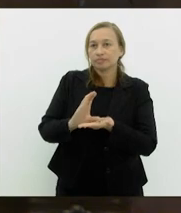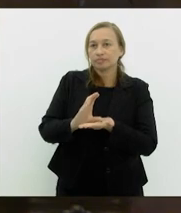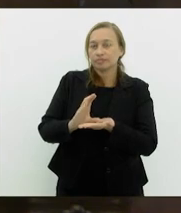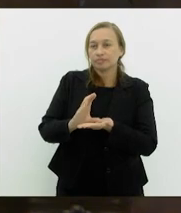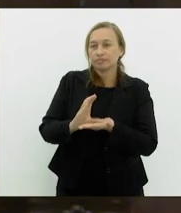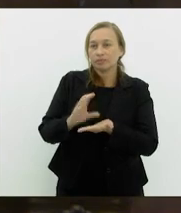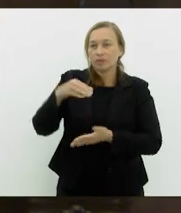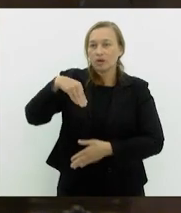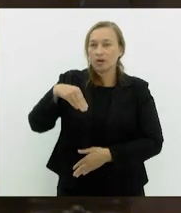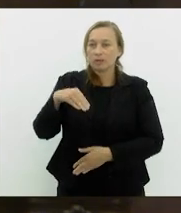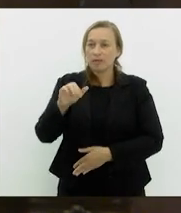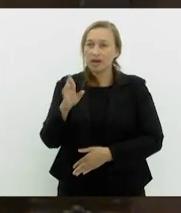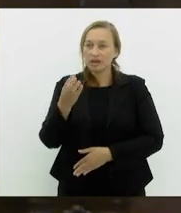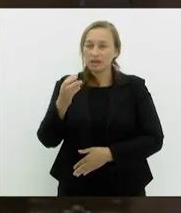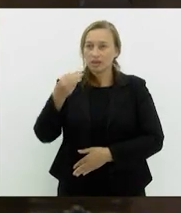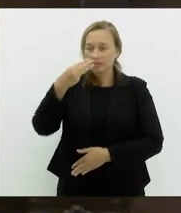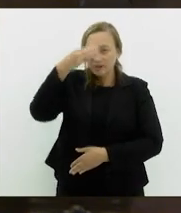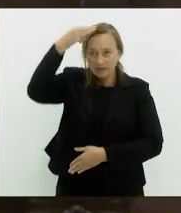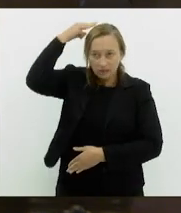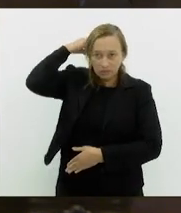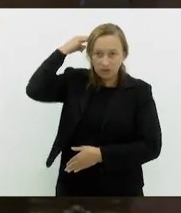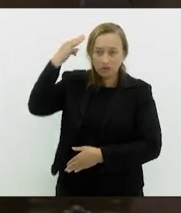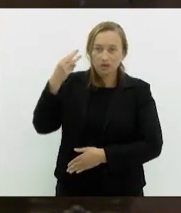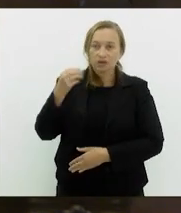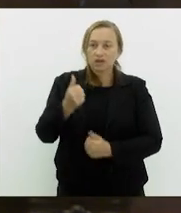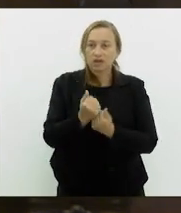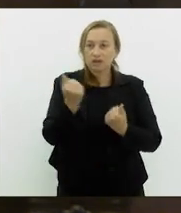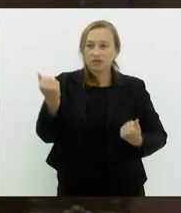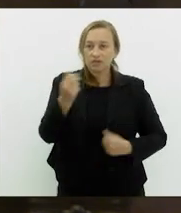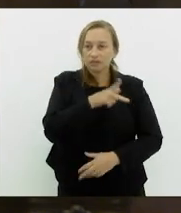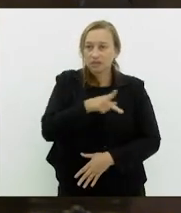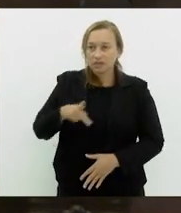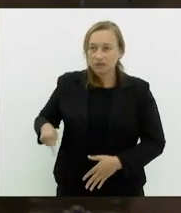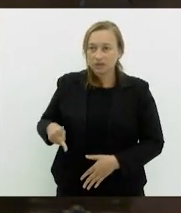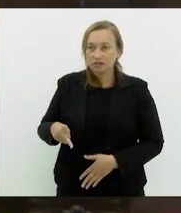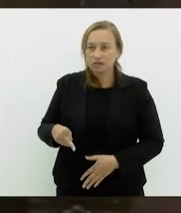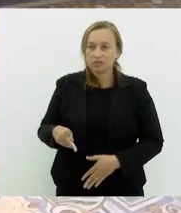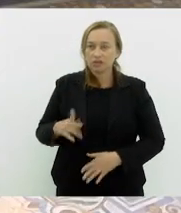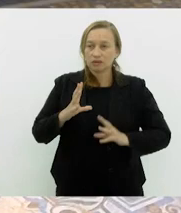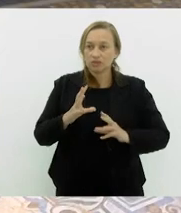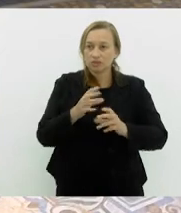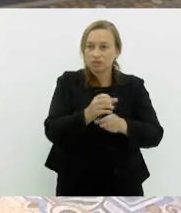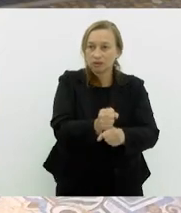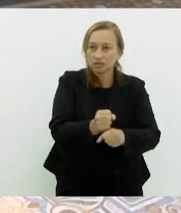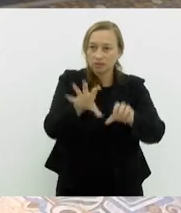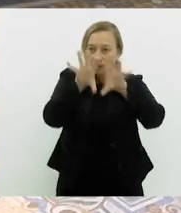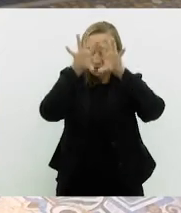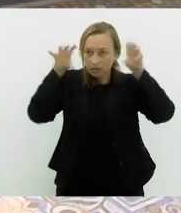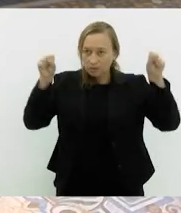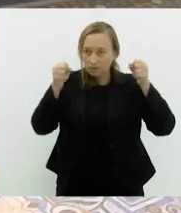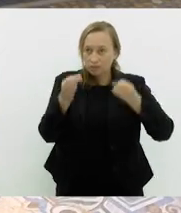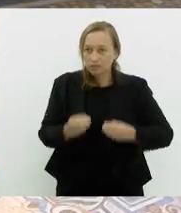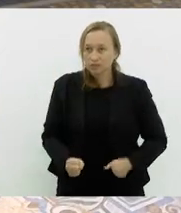Márcio Pacheco, que é vice-presidente do Tribunal de Contas do Estado do Rio de Janeiro.